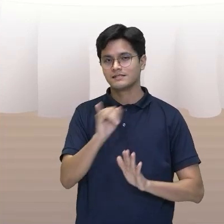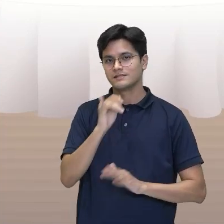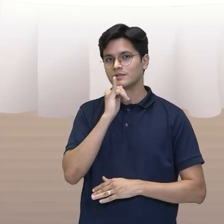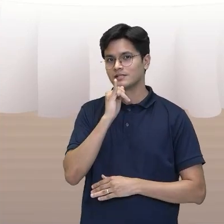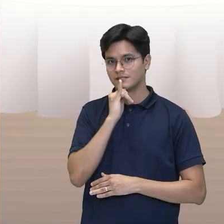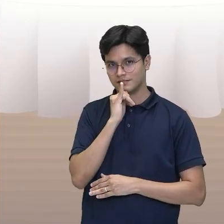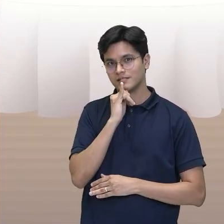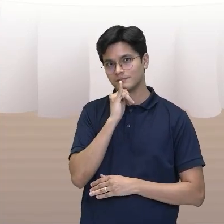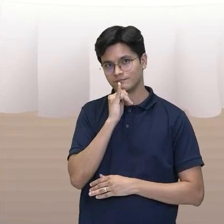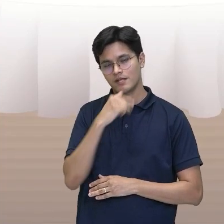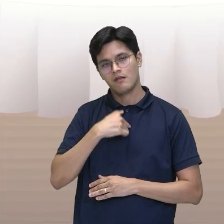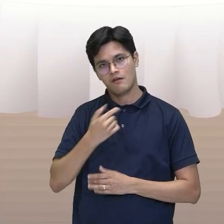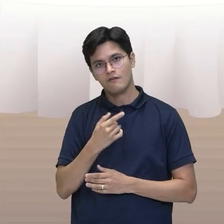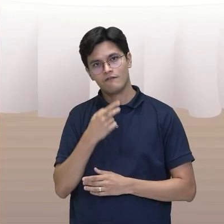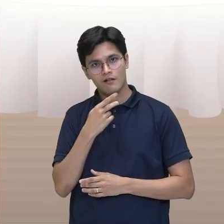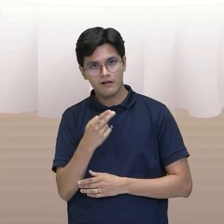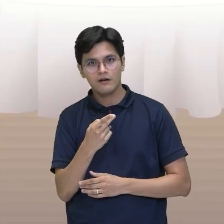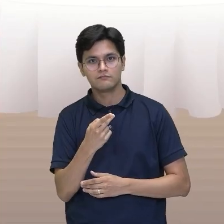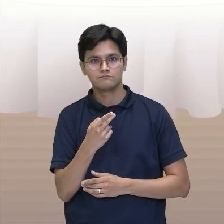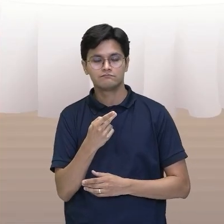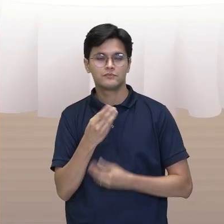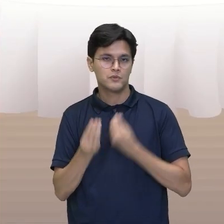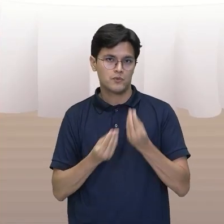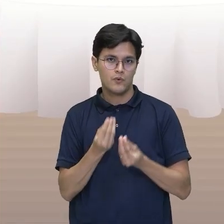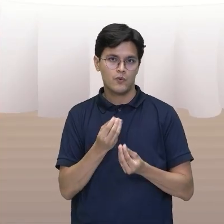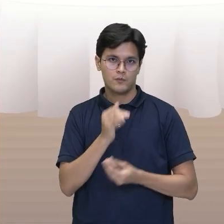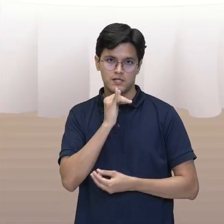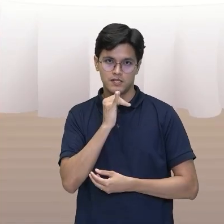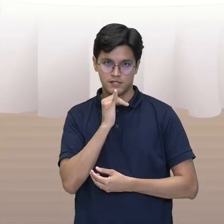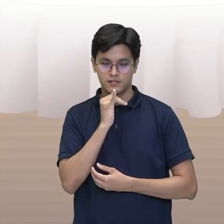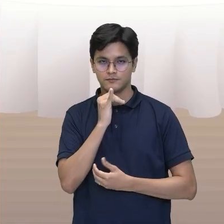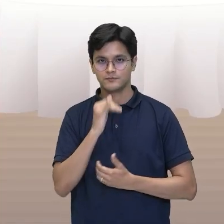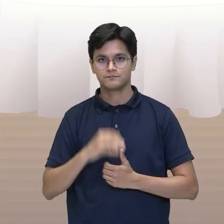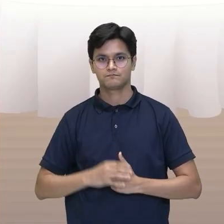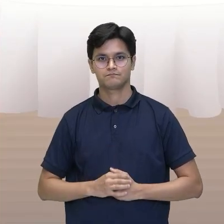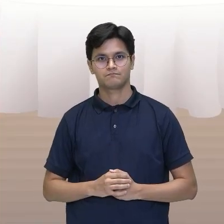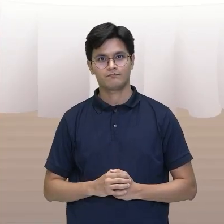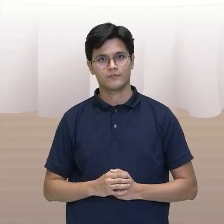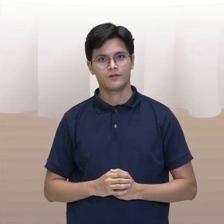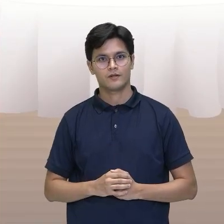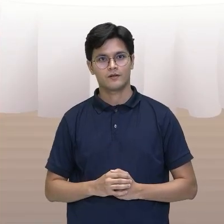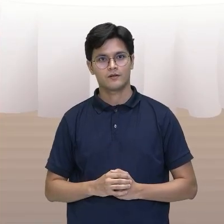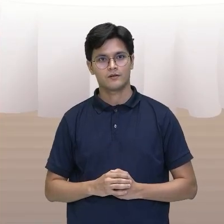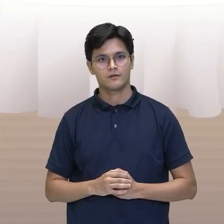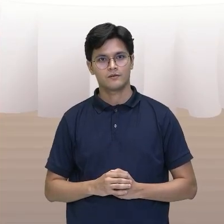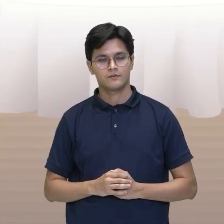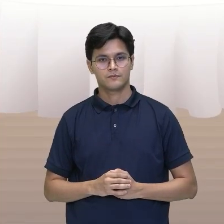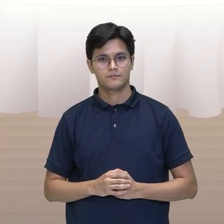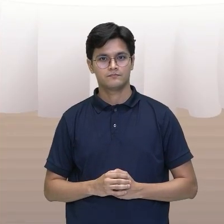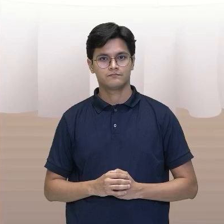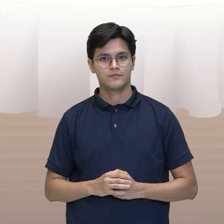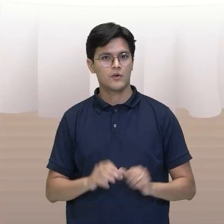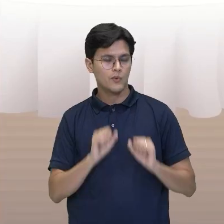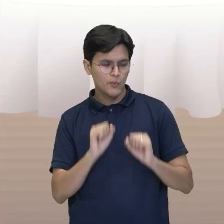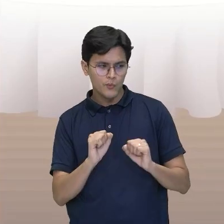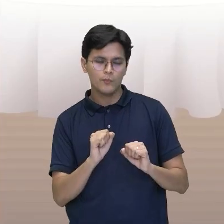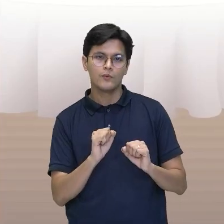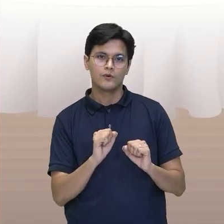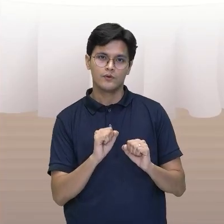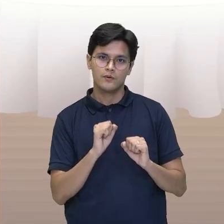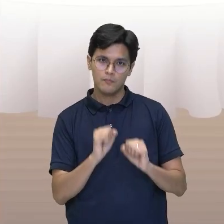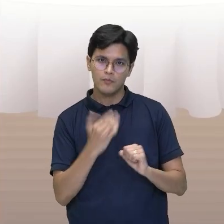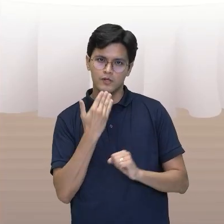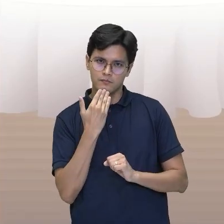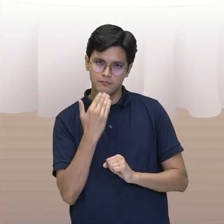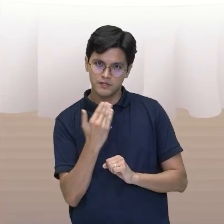I have pepperoni pizza, please? Eu posso fazer o pedido, ou então eu posso pedir uma pizza